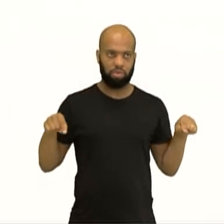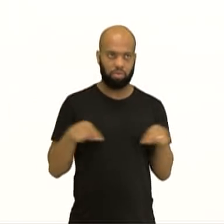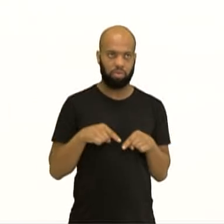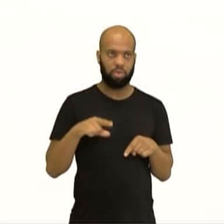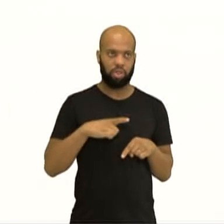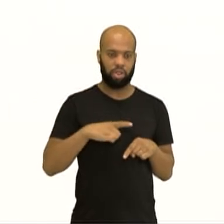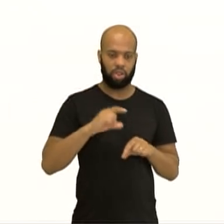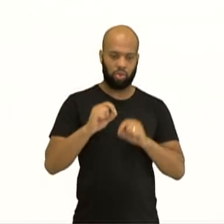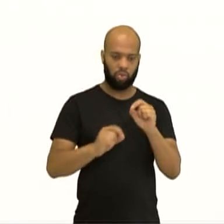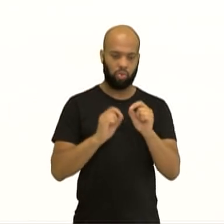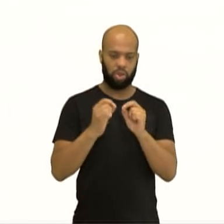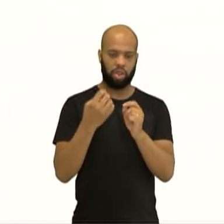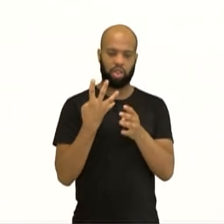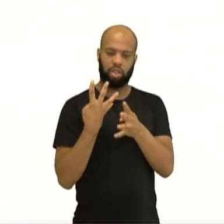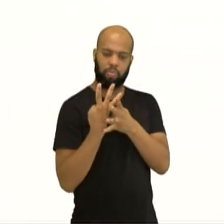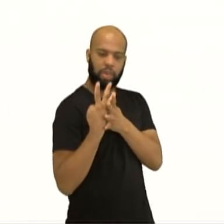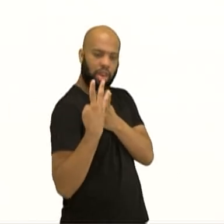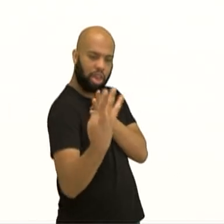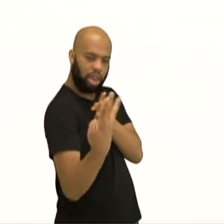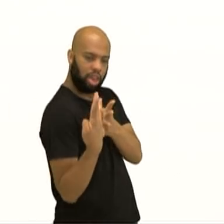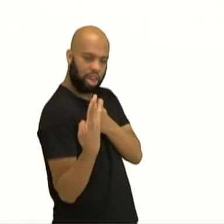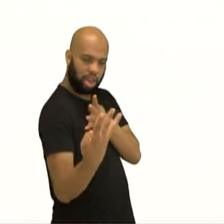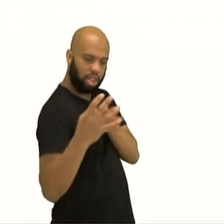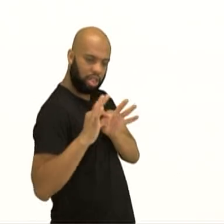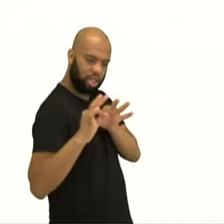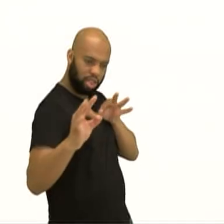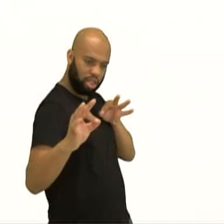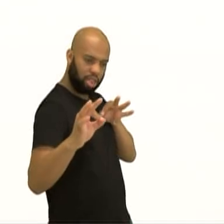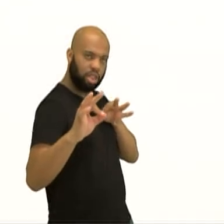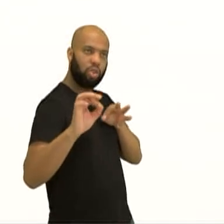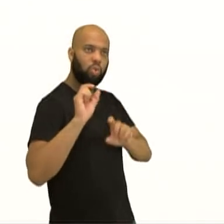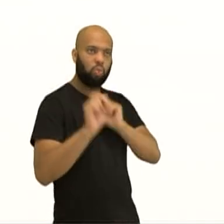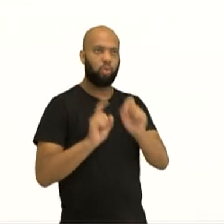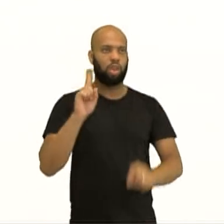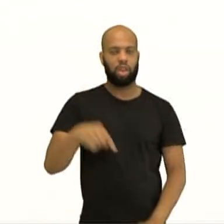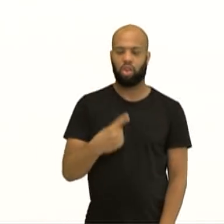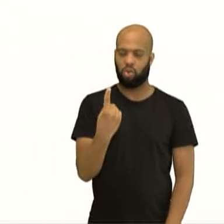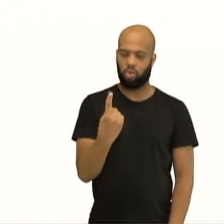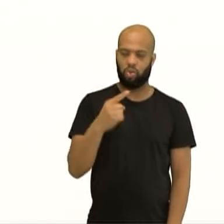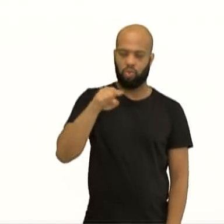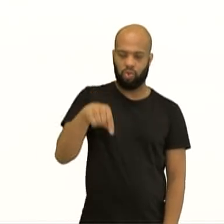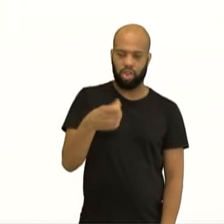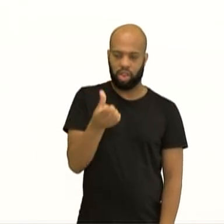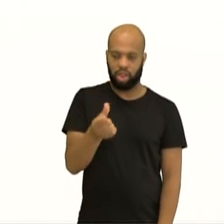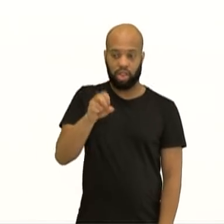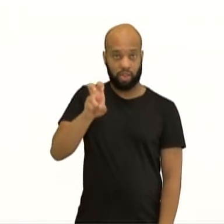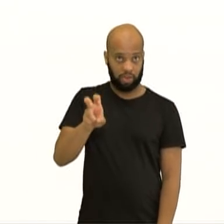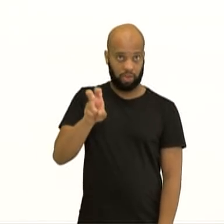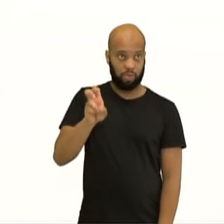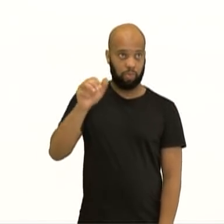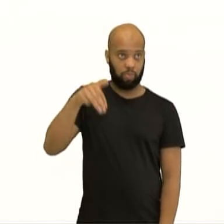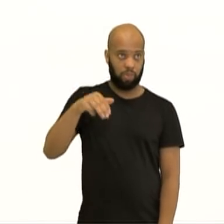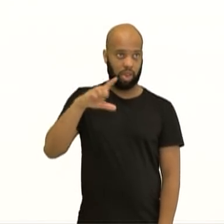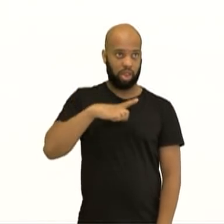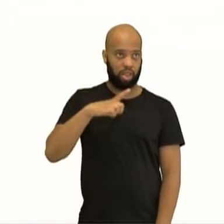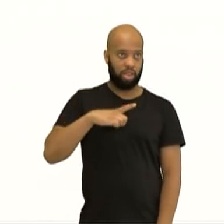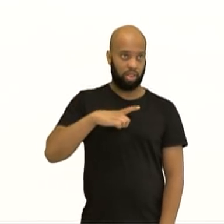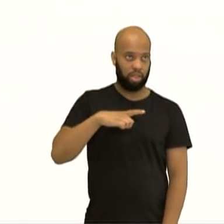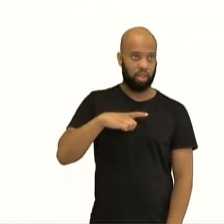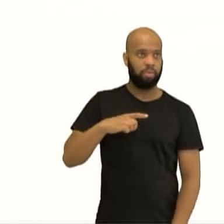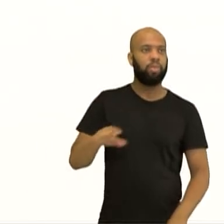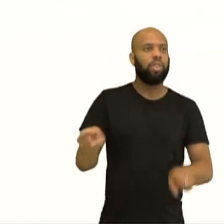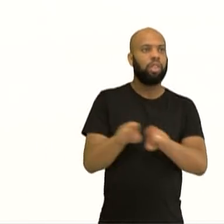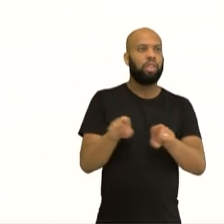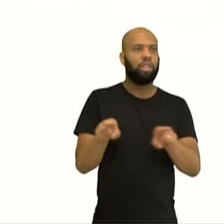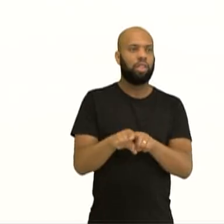aqui no meio mede 1,65 metros, né? Aqui, a